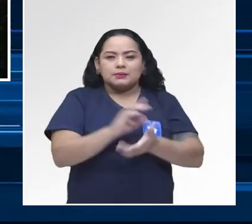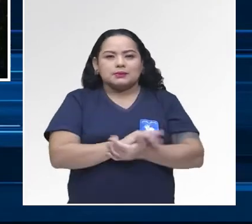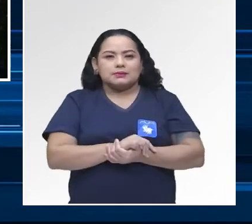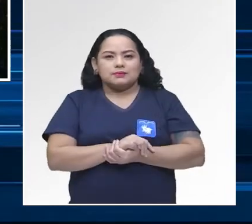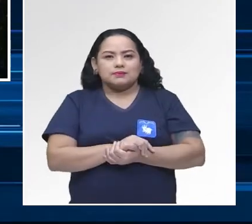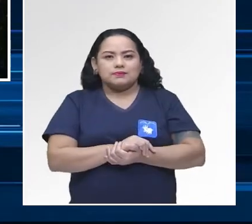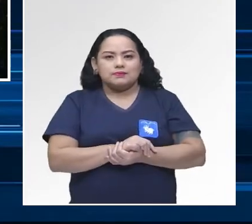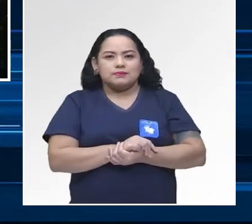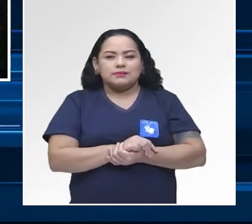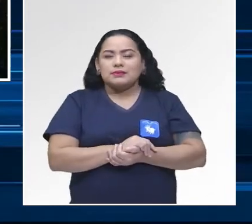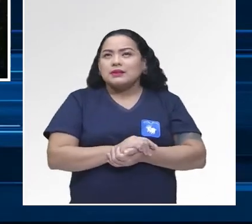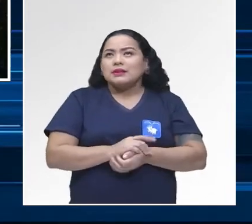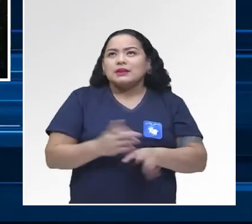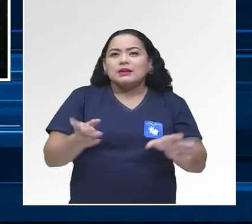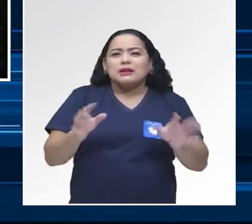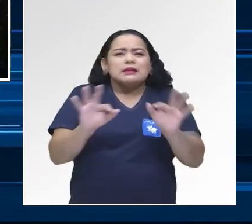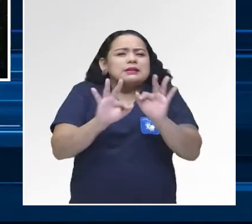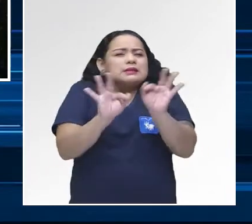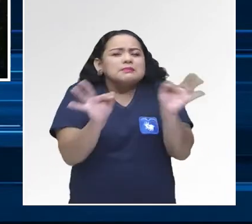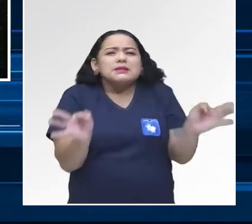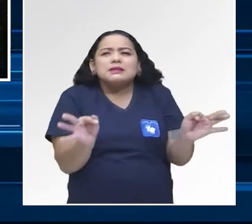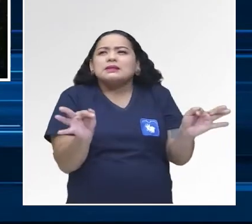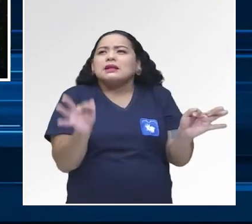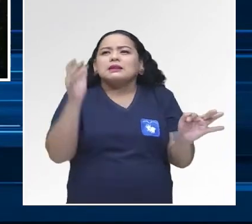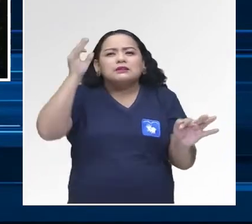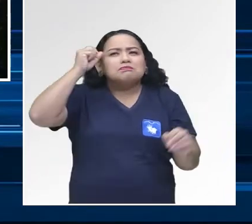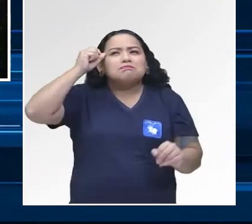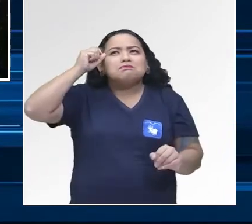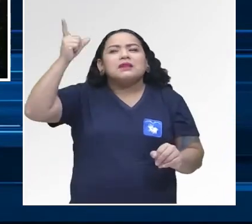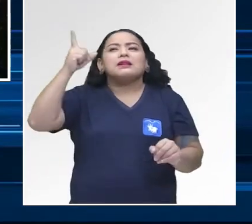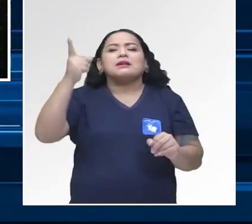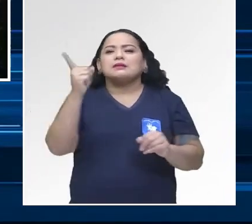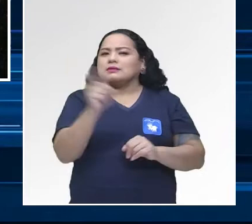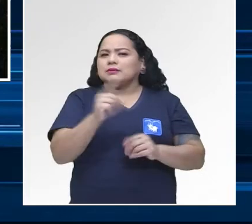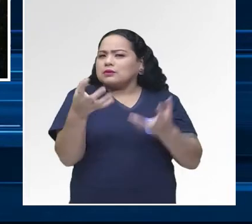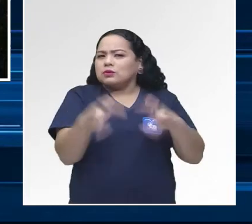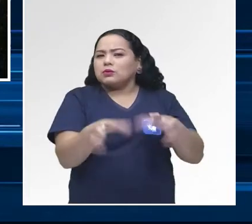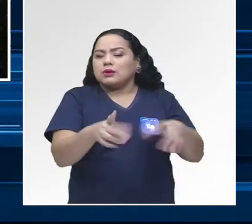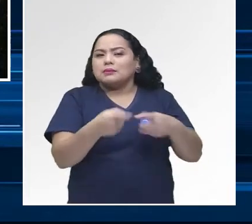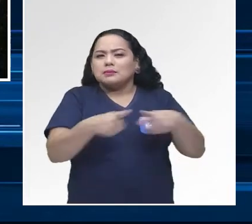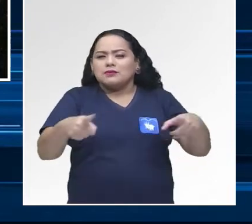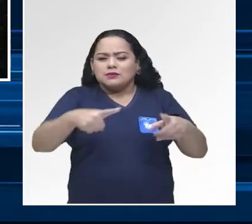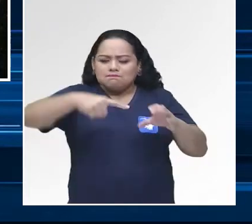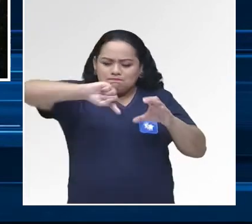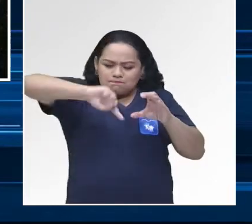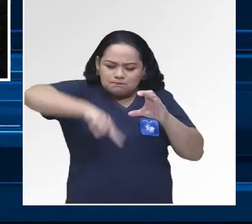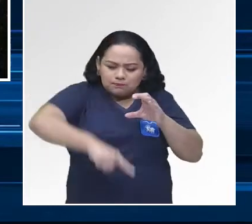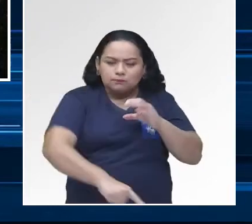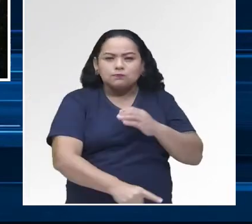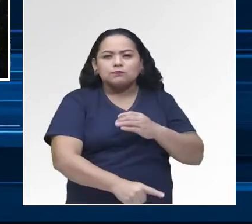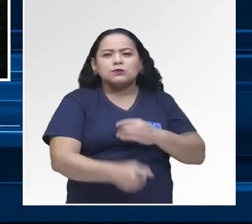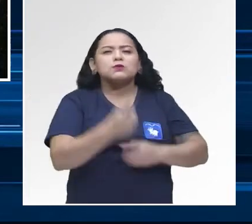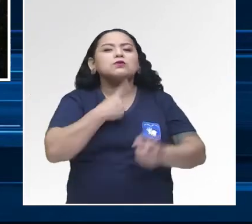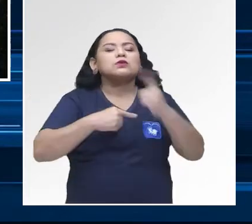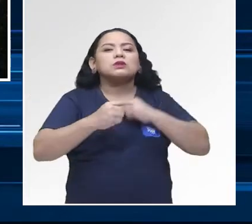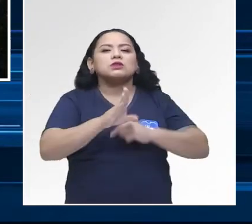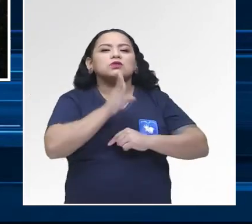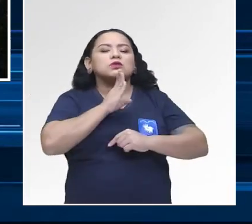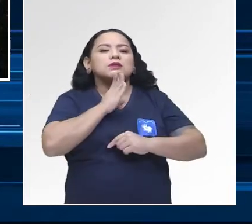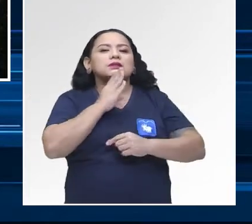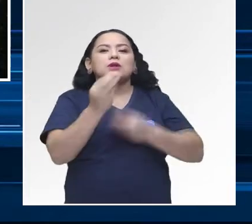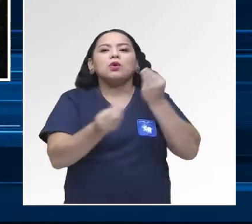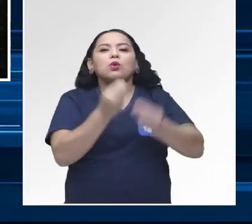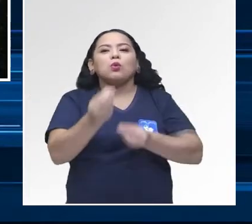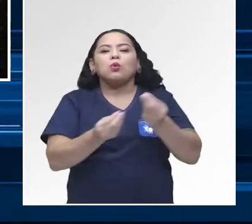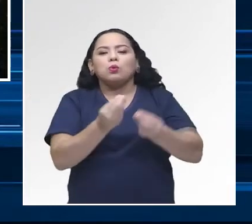na superficialidade de uma ideia, mas você quer ir além daquela questão ali, né?